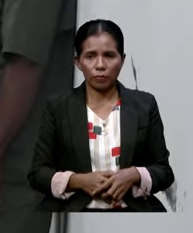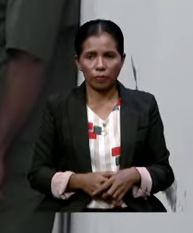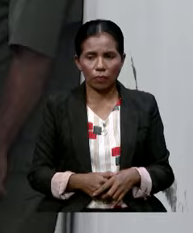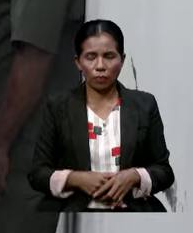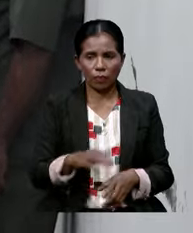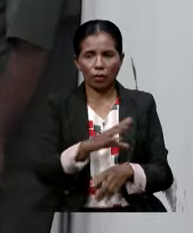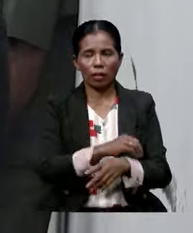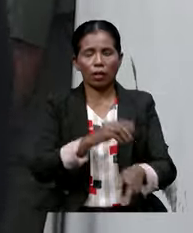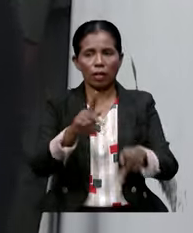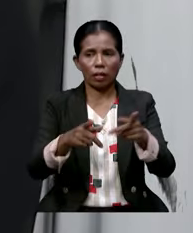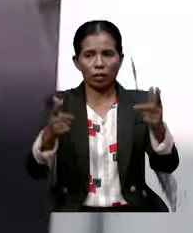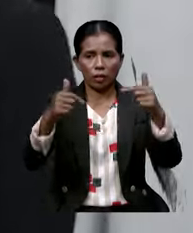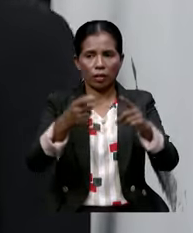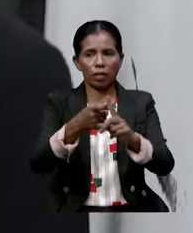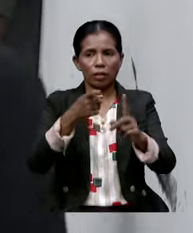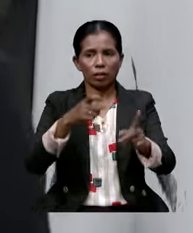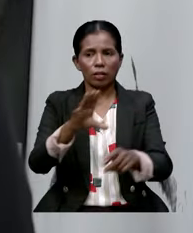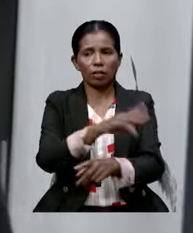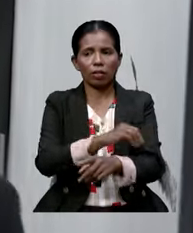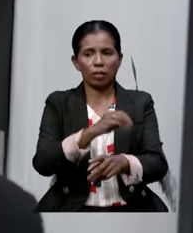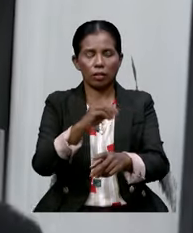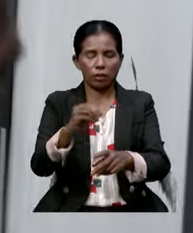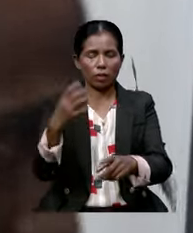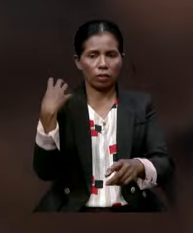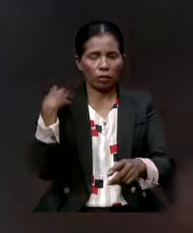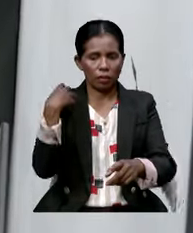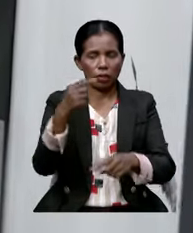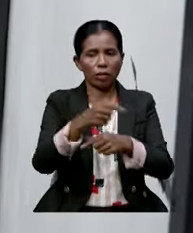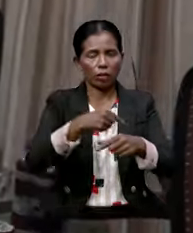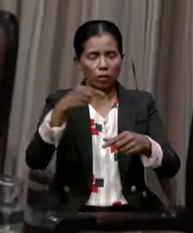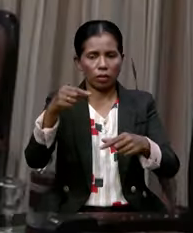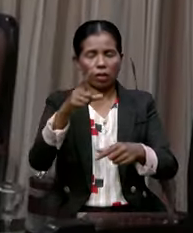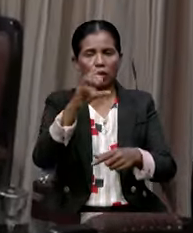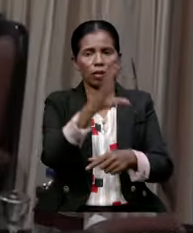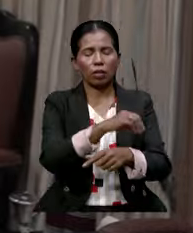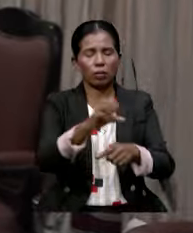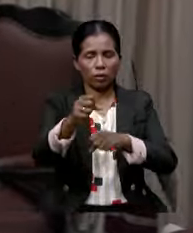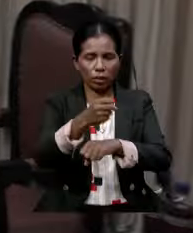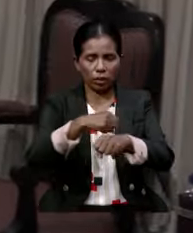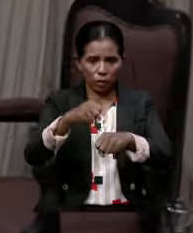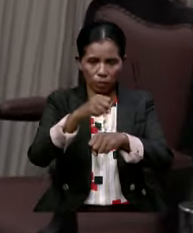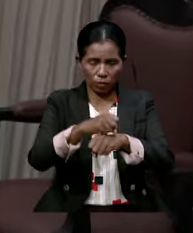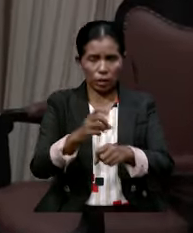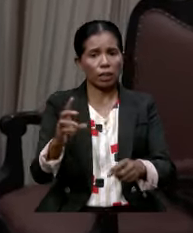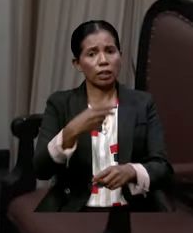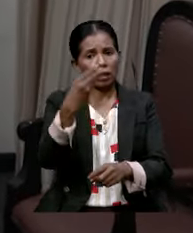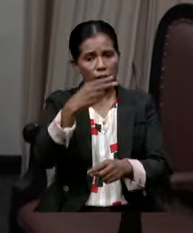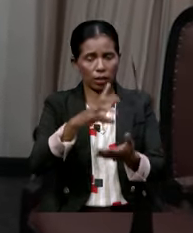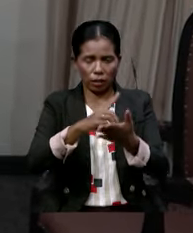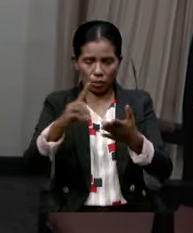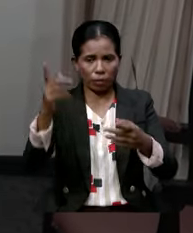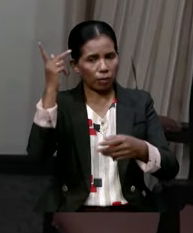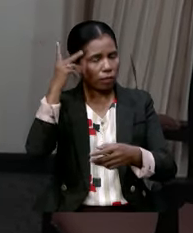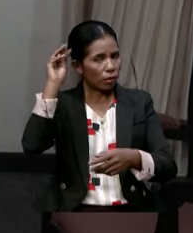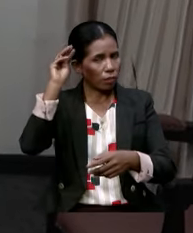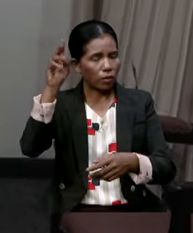Delegação investidor na BCF, o Chief Executive Officer Global Yellow Pigs, o Singapura, quinta-ne, a Sorumalu, o primeiro-ministro, o Erela